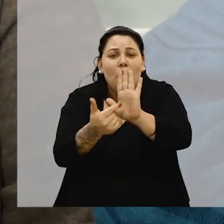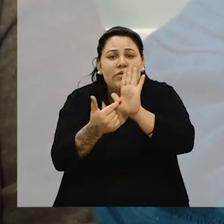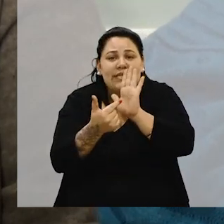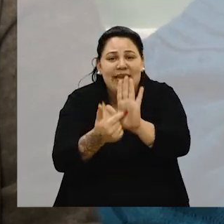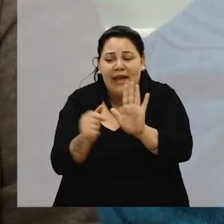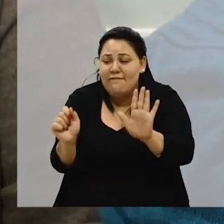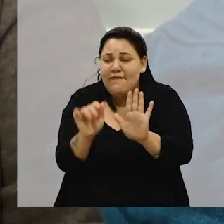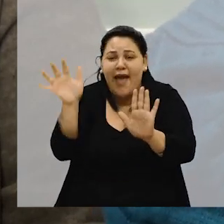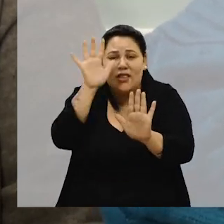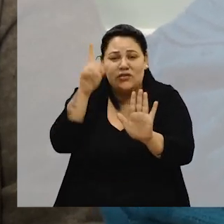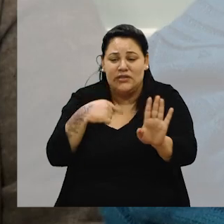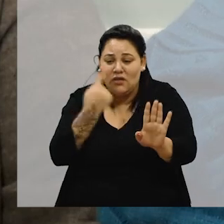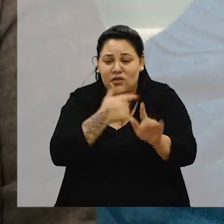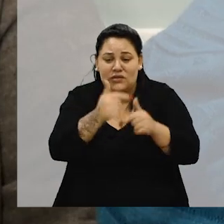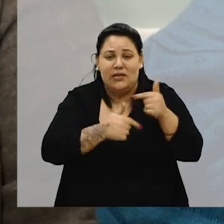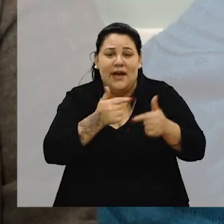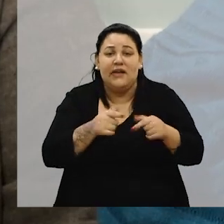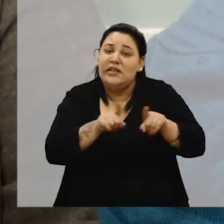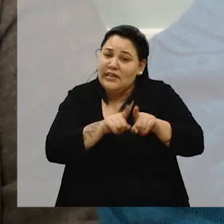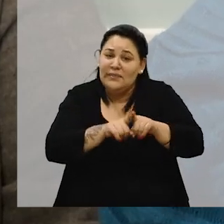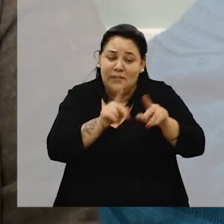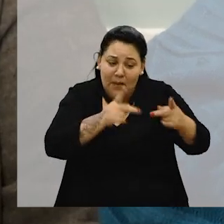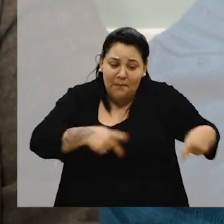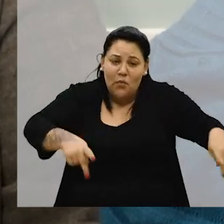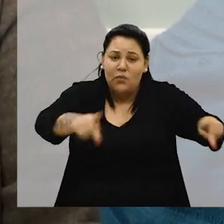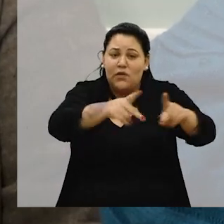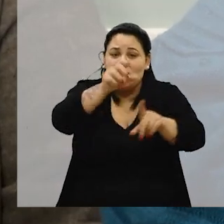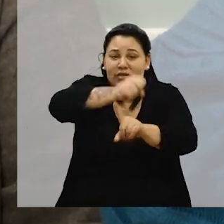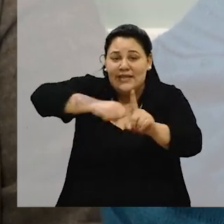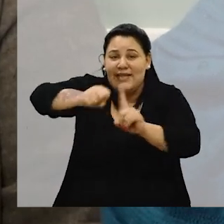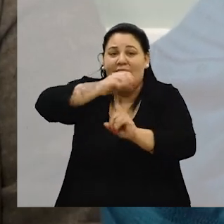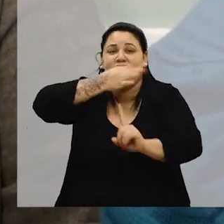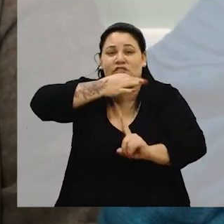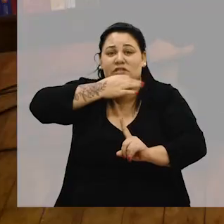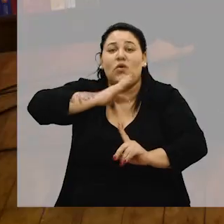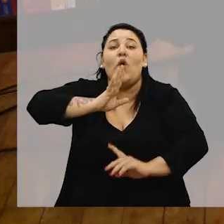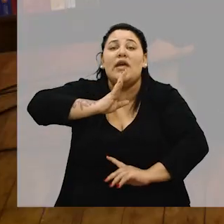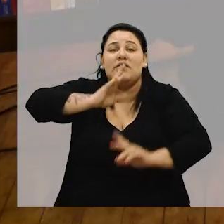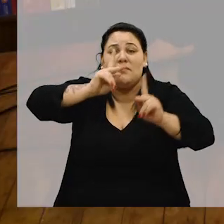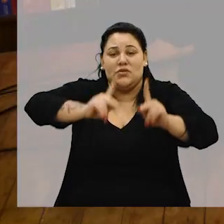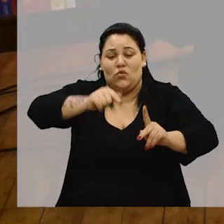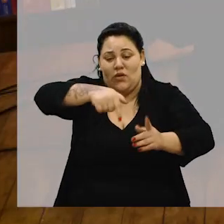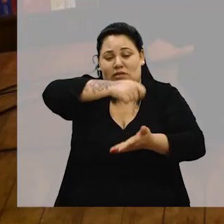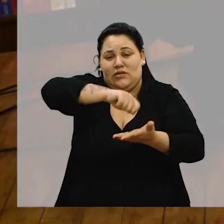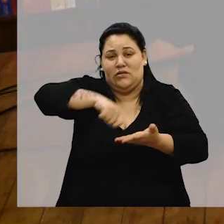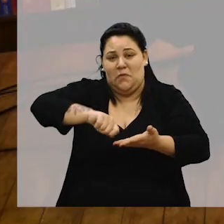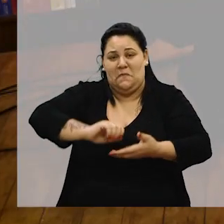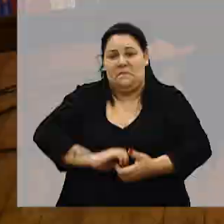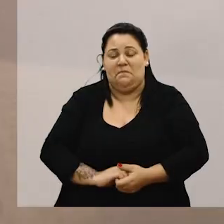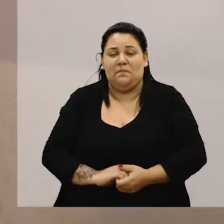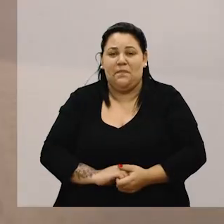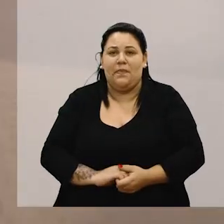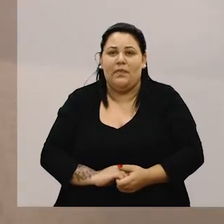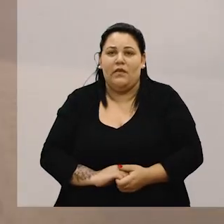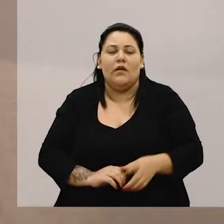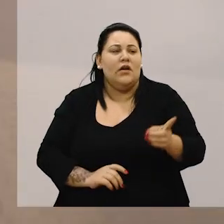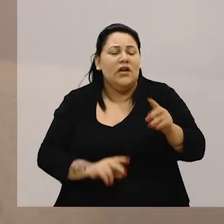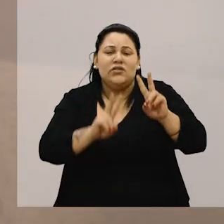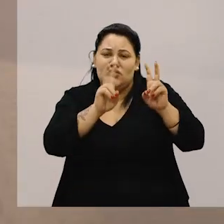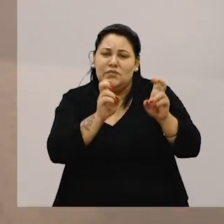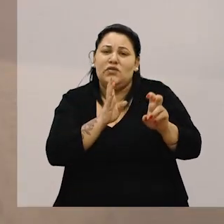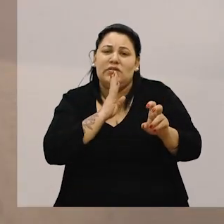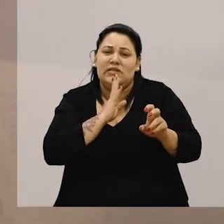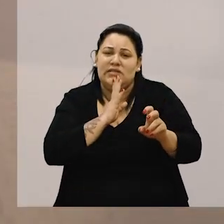dar vazão não só ao nosso trabalho, mas também para o público caxiense conhecer os escritores locais. Sobre esse ponto de conhecer